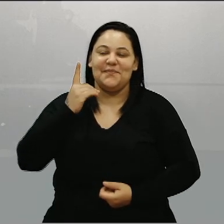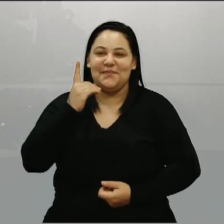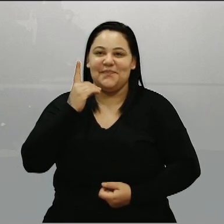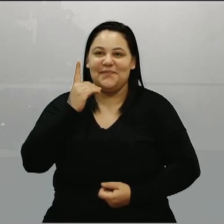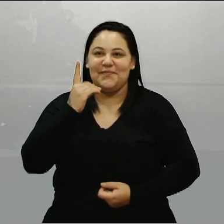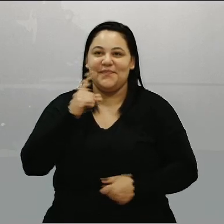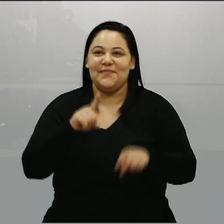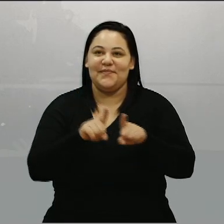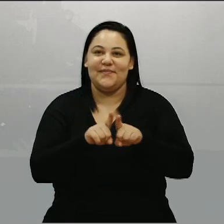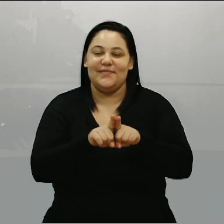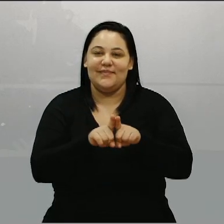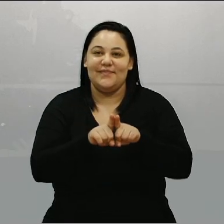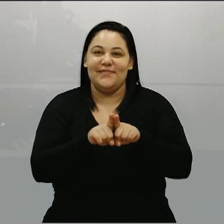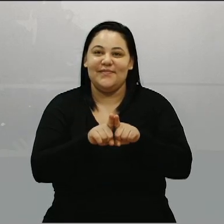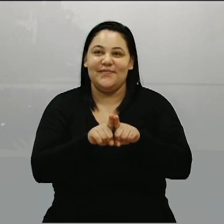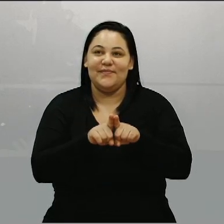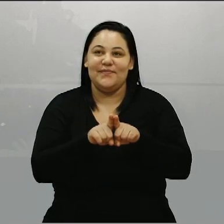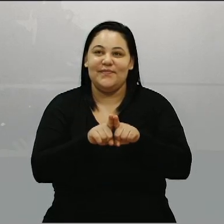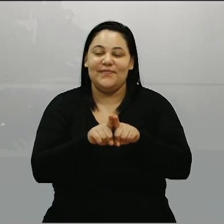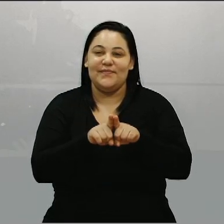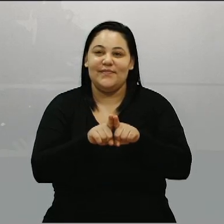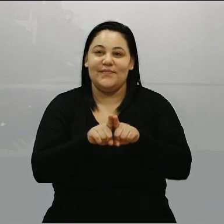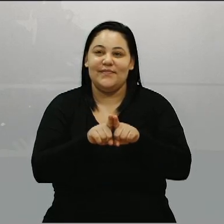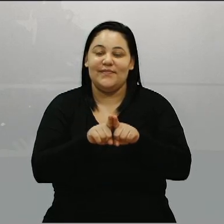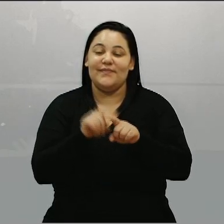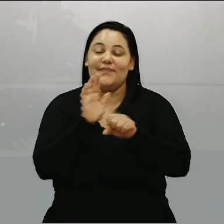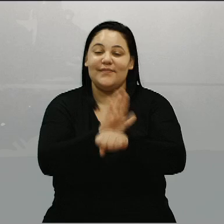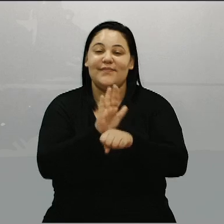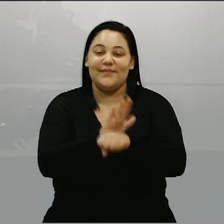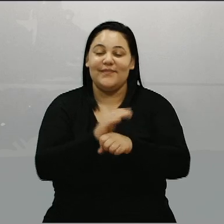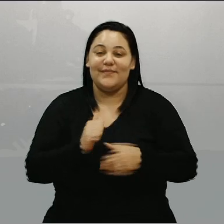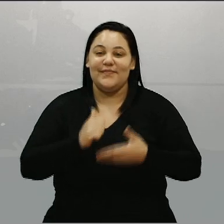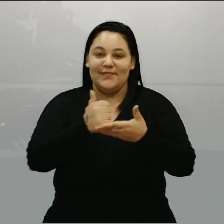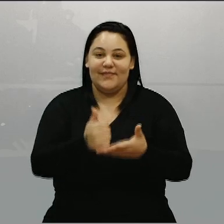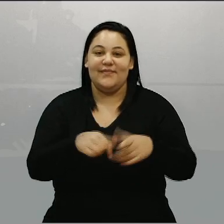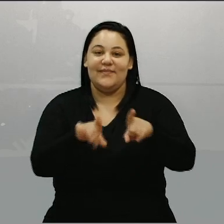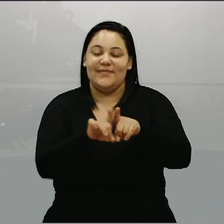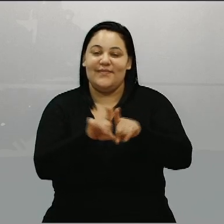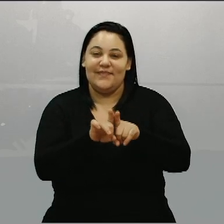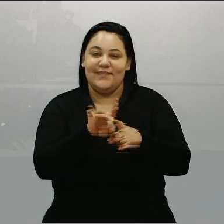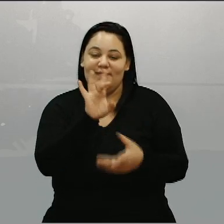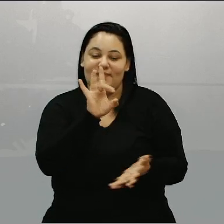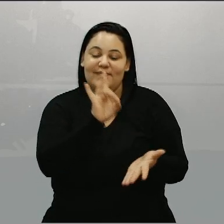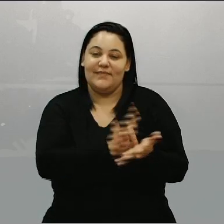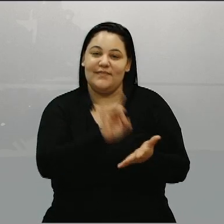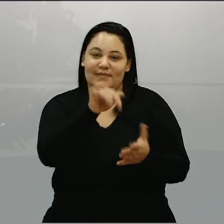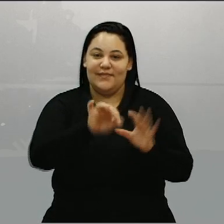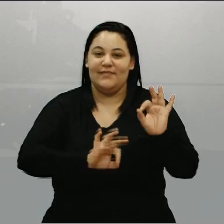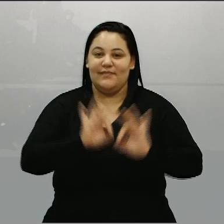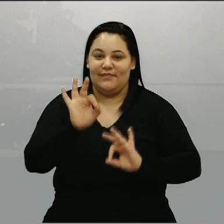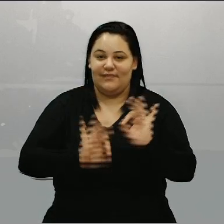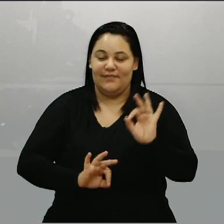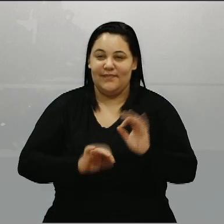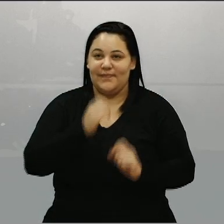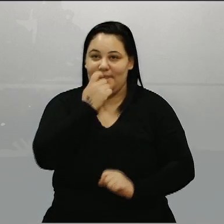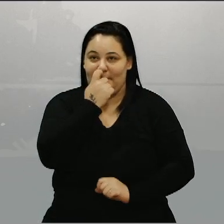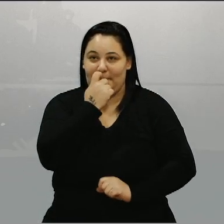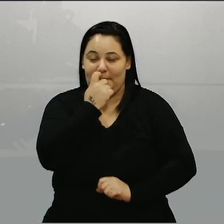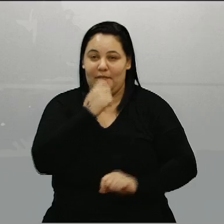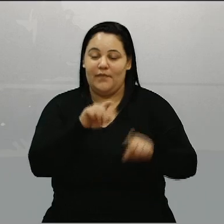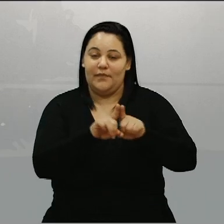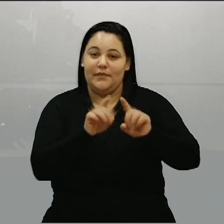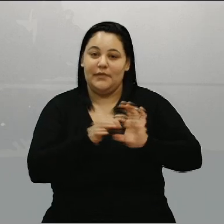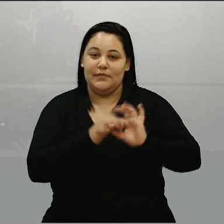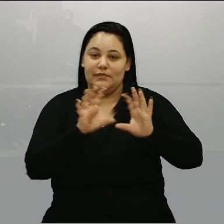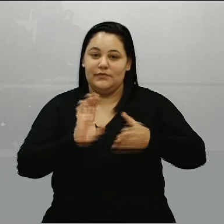Oliveira, que auxiliou e contribuiu para a realização deste projeto e para a liberação